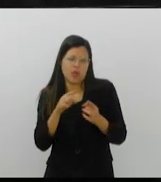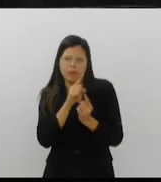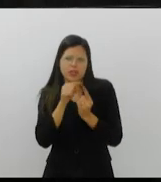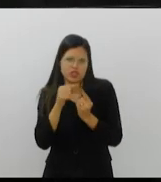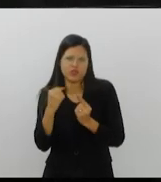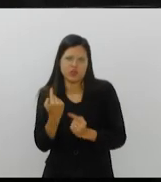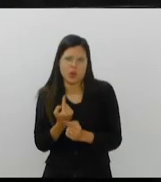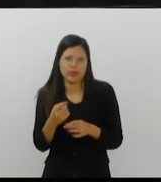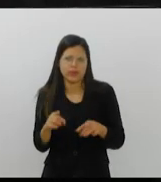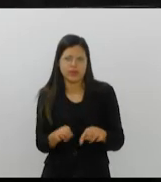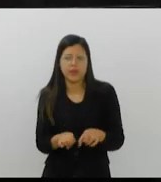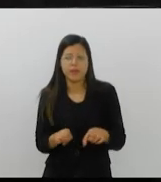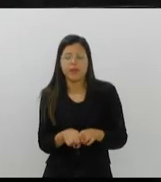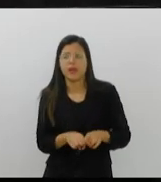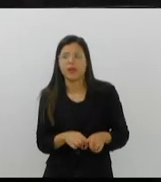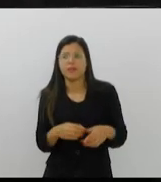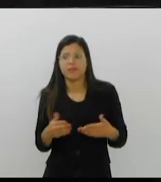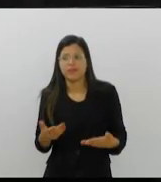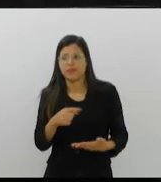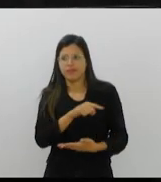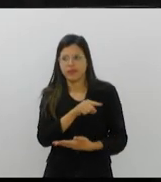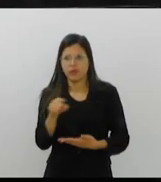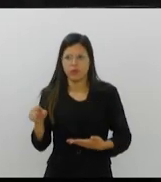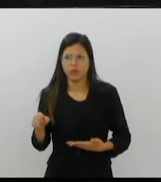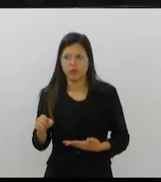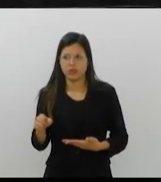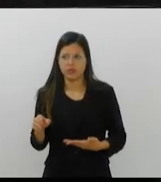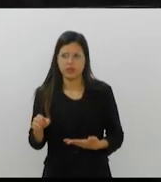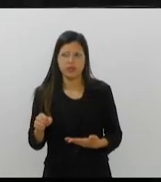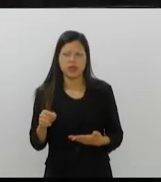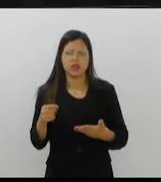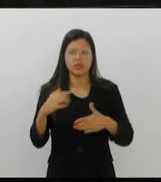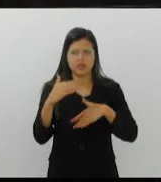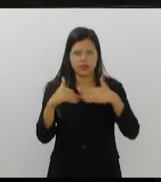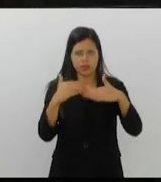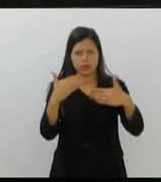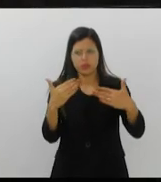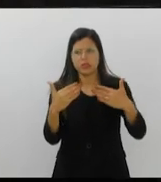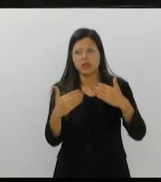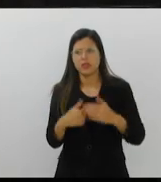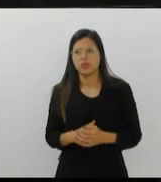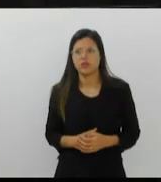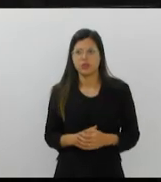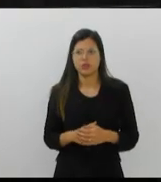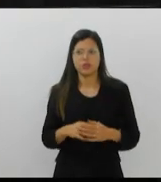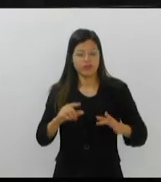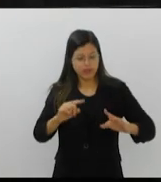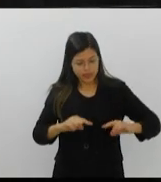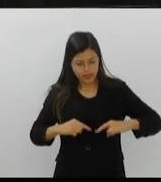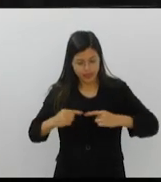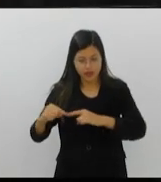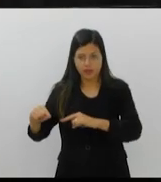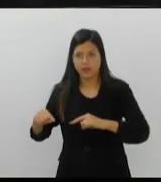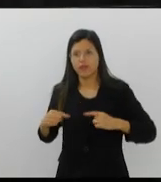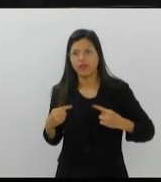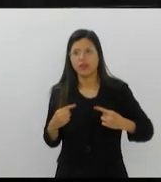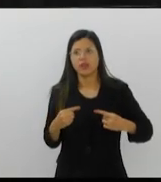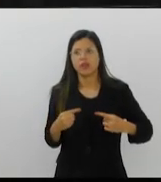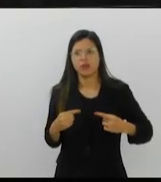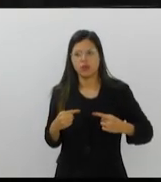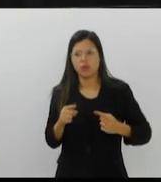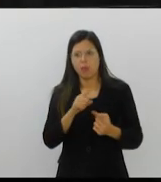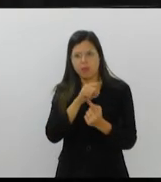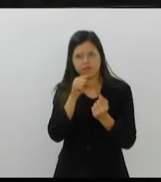Então, vocês fazem parte desse processo. Cada desafio enfrentado, cada missão